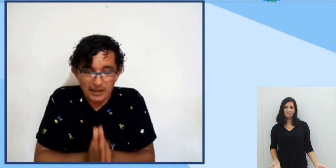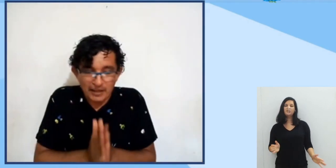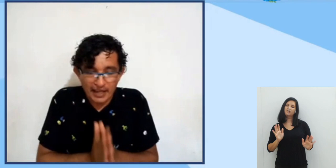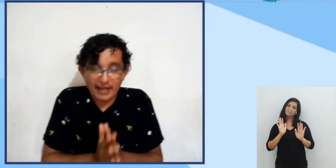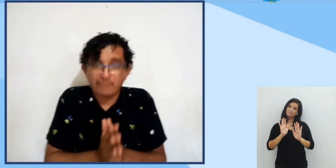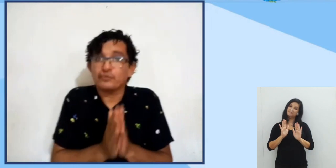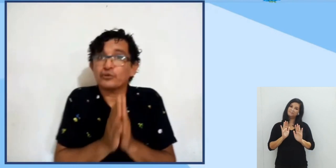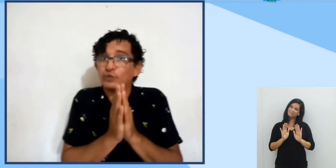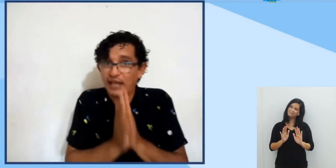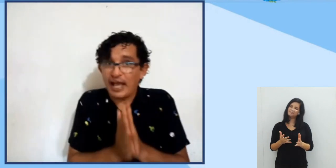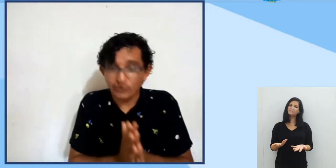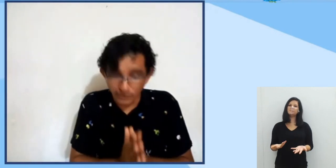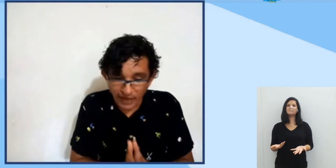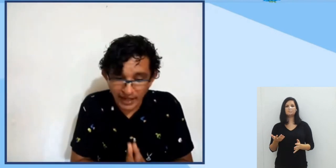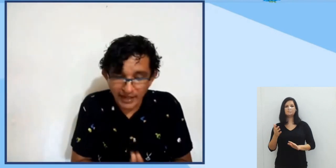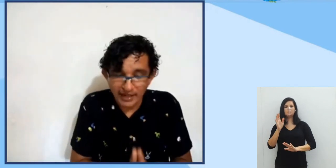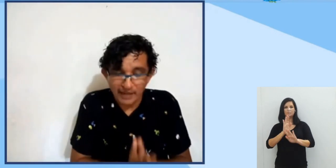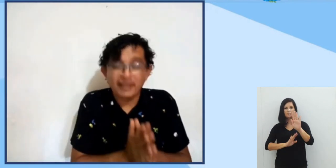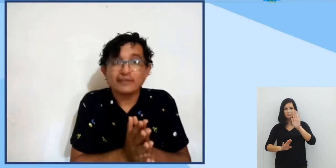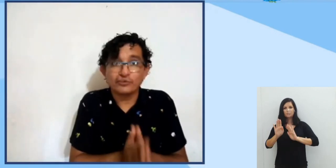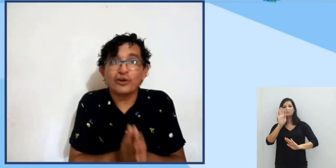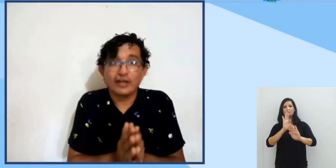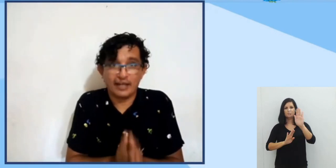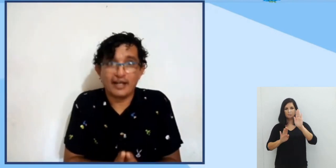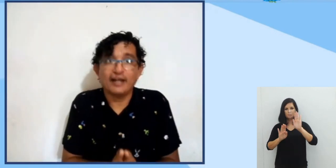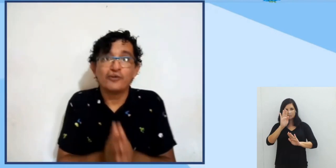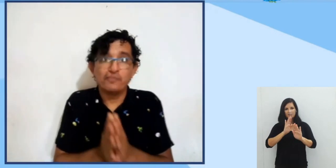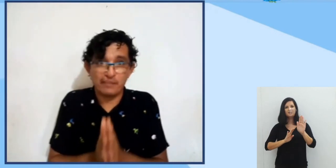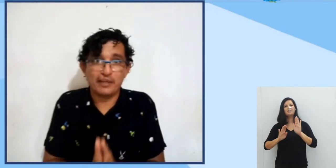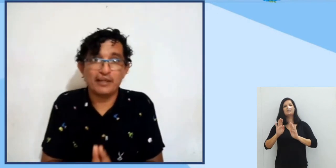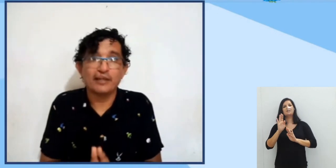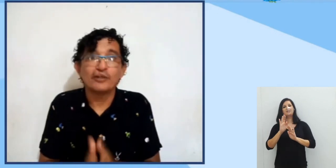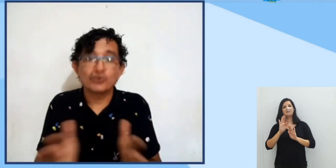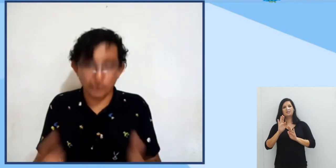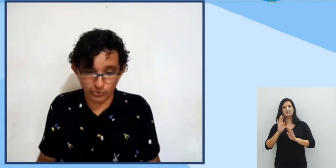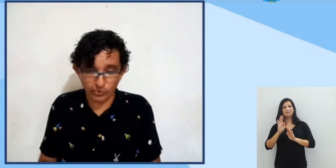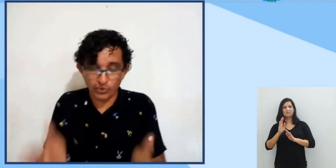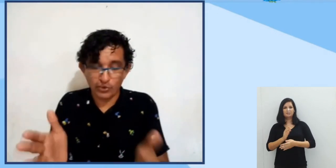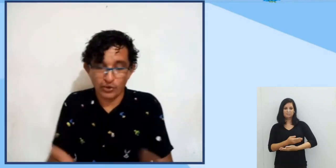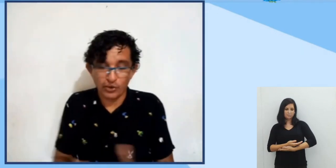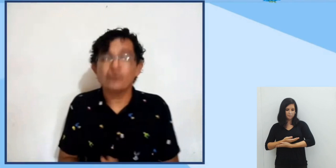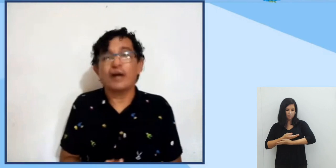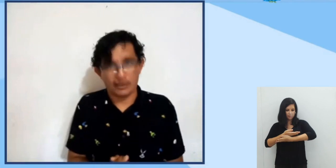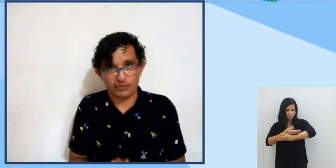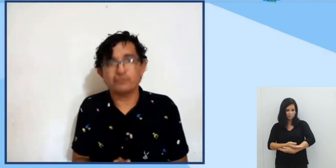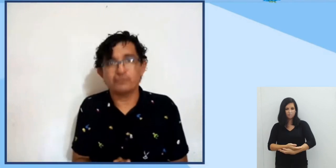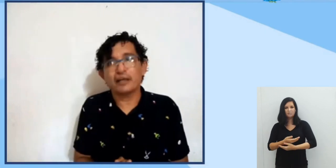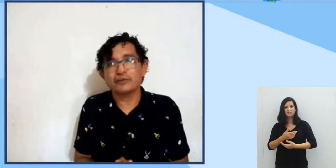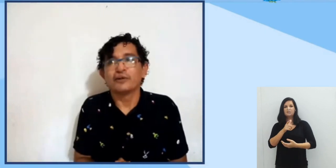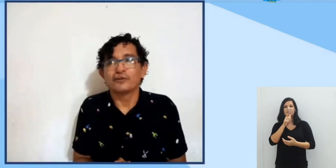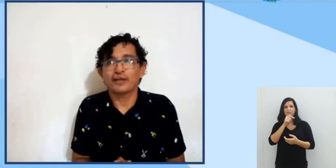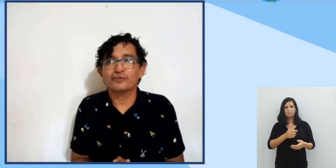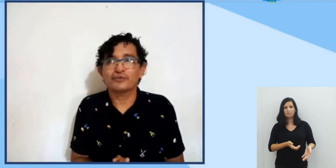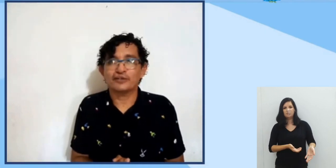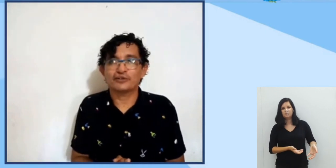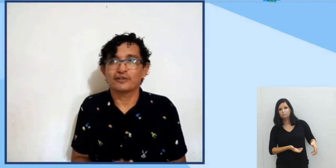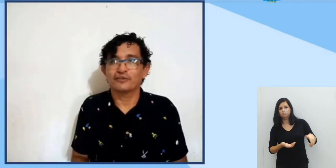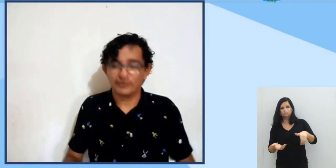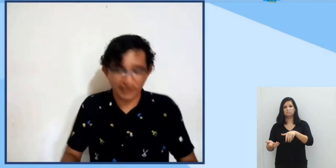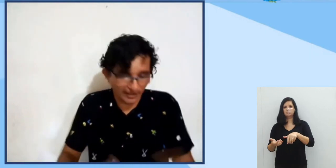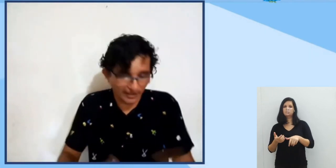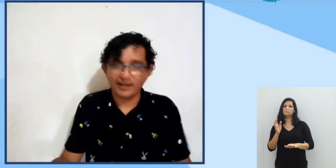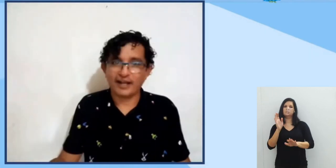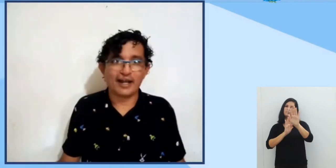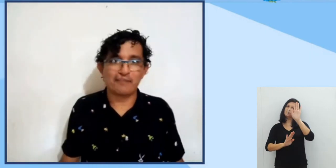diz, cuidado, né, para não jogar o bebê junto com a água do banho. Né? Ou